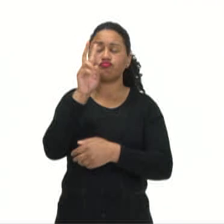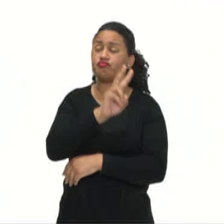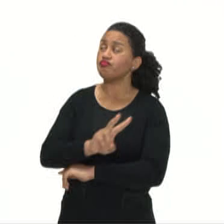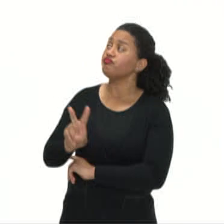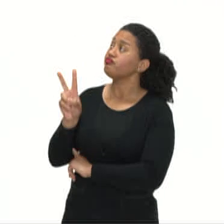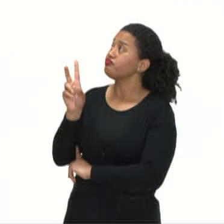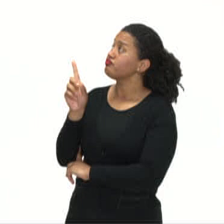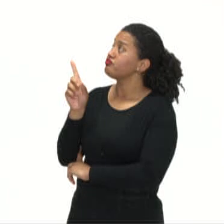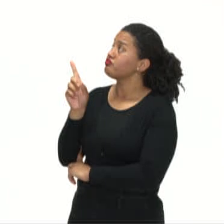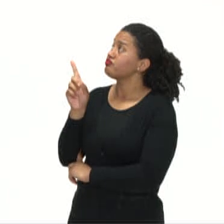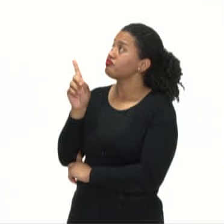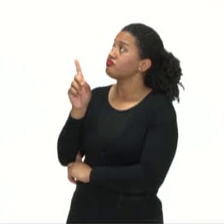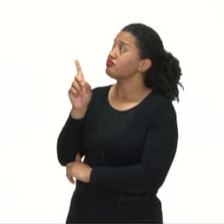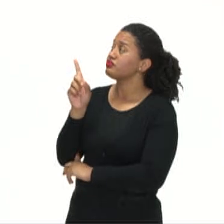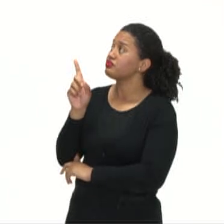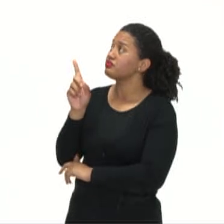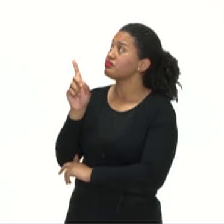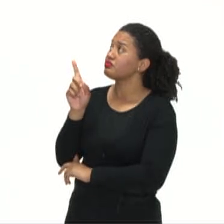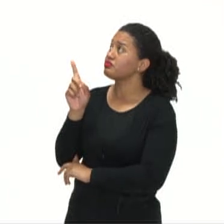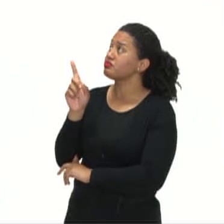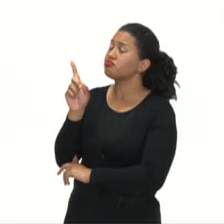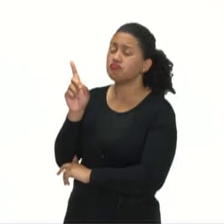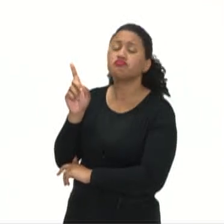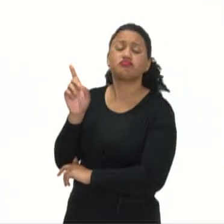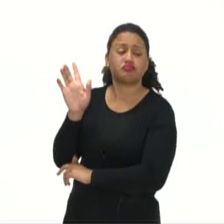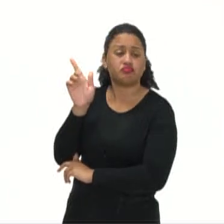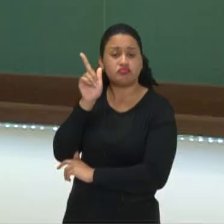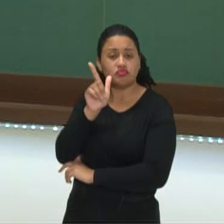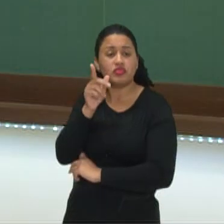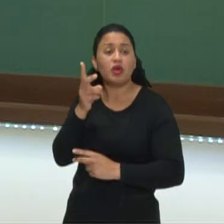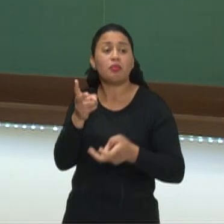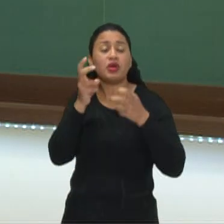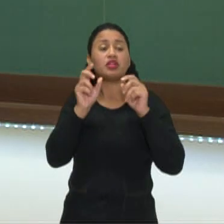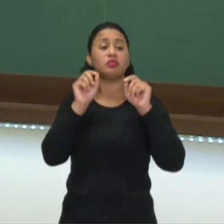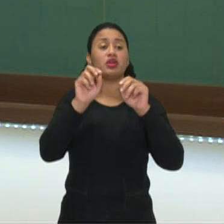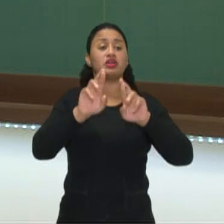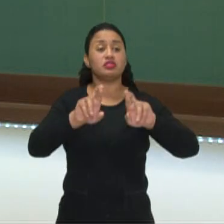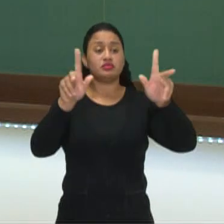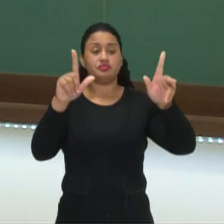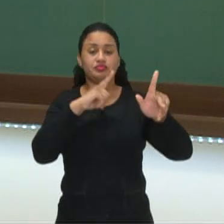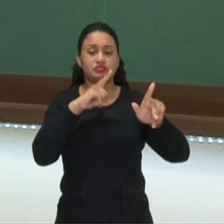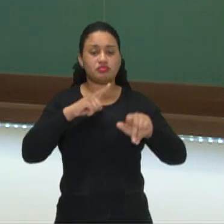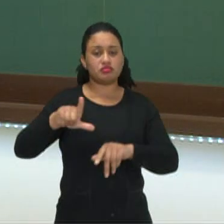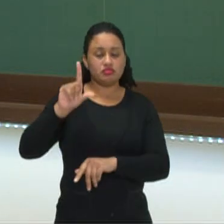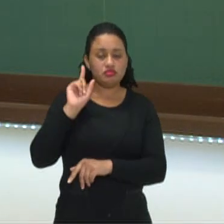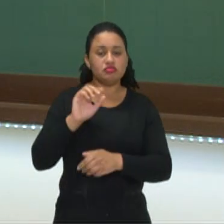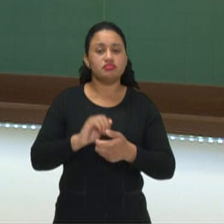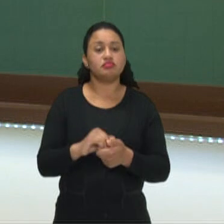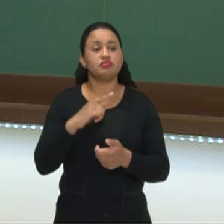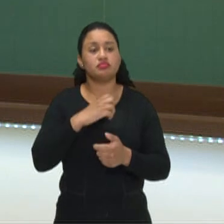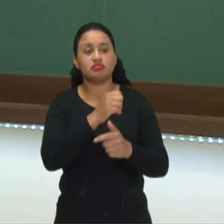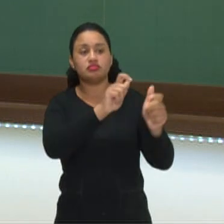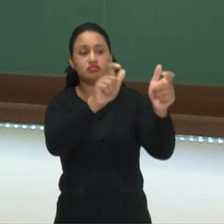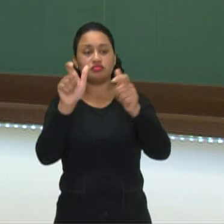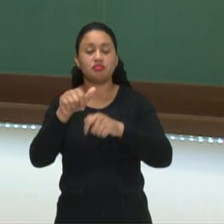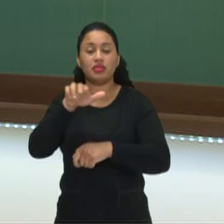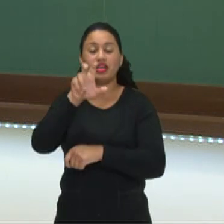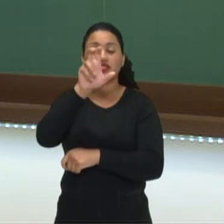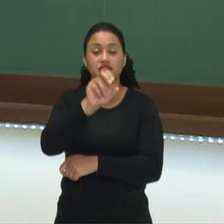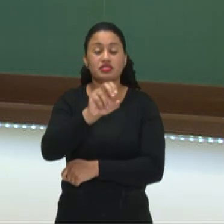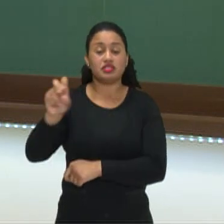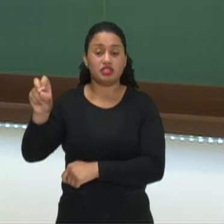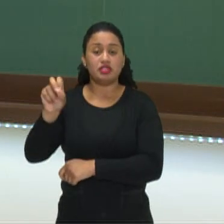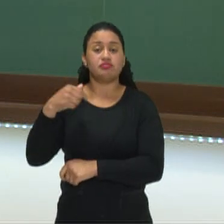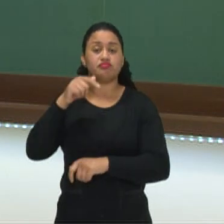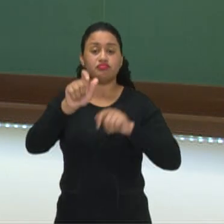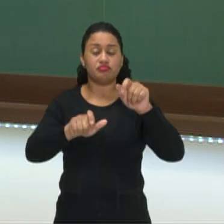a gente consegue perceber aquelas diferenças que eu havia falado antes. Existem alguns locais com mais de 500 habitantes por quilômetro quadrado,